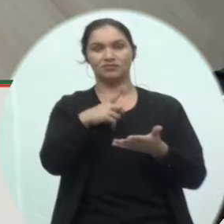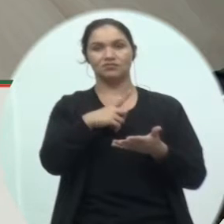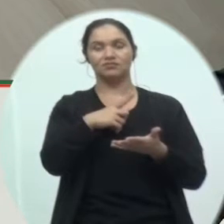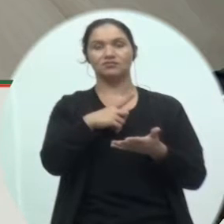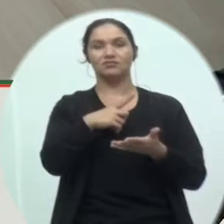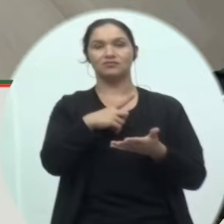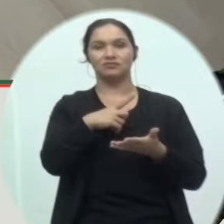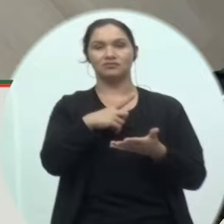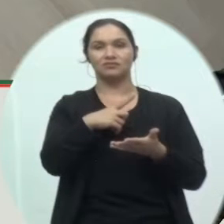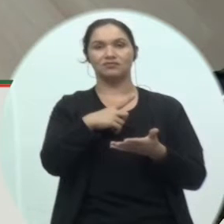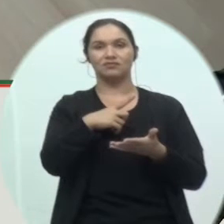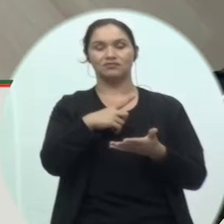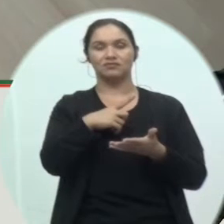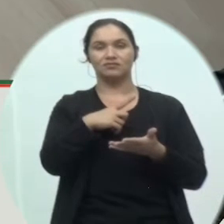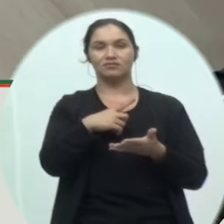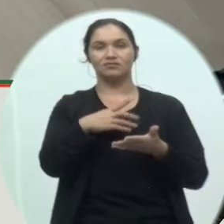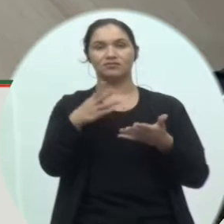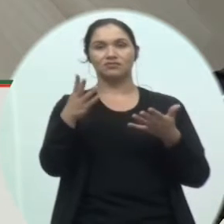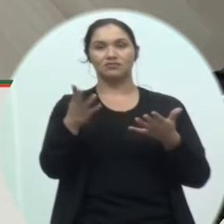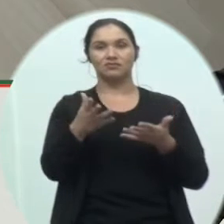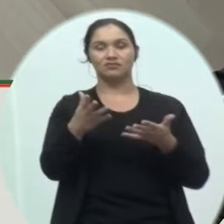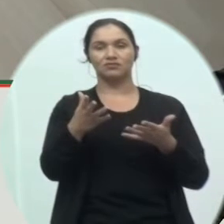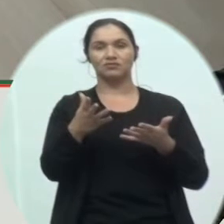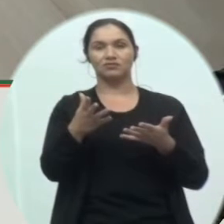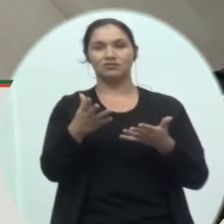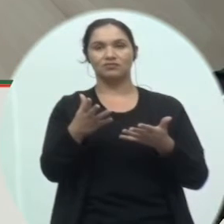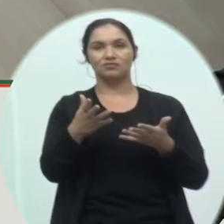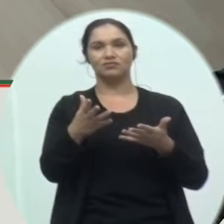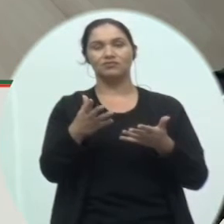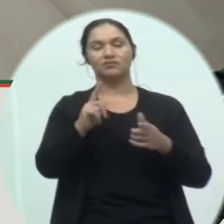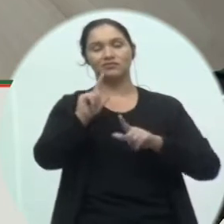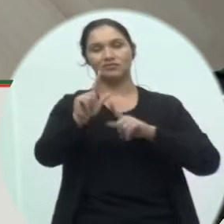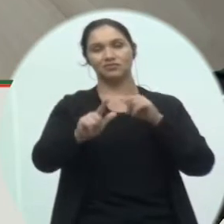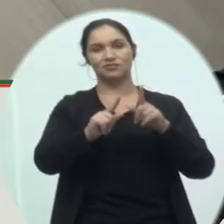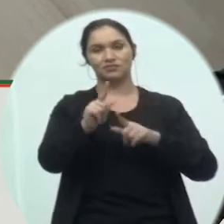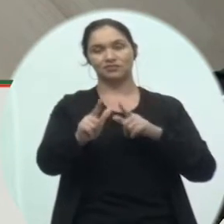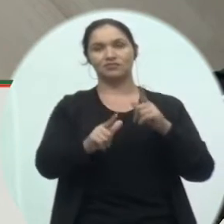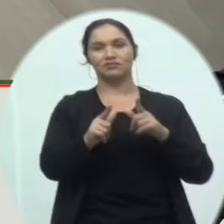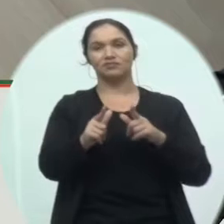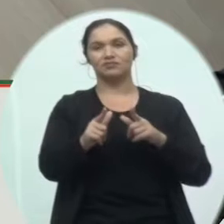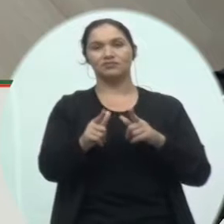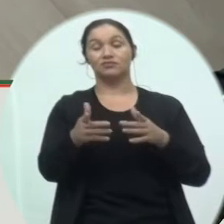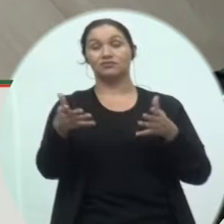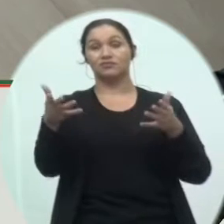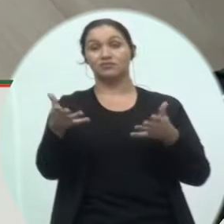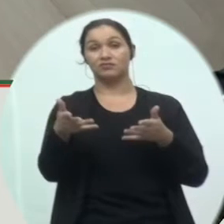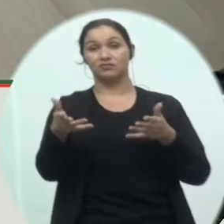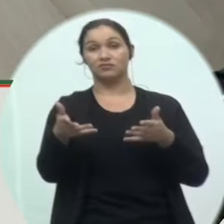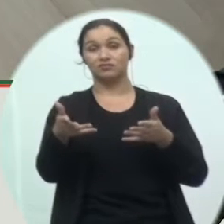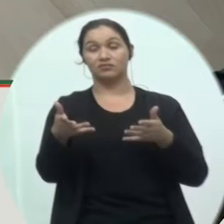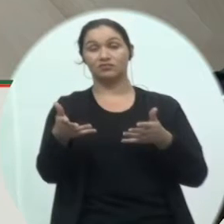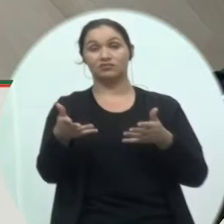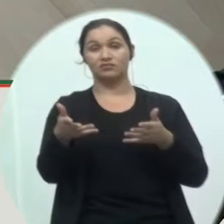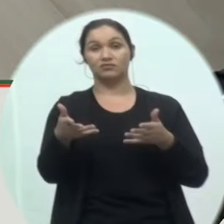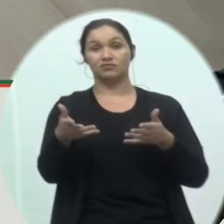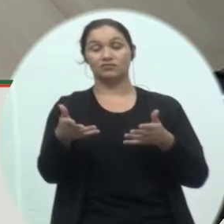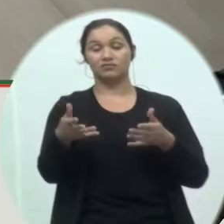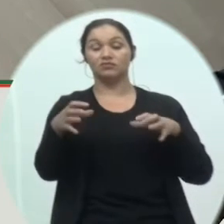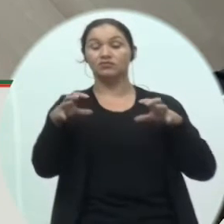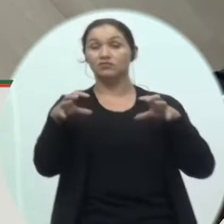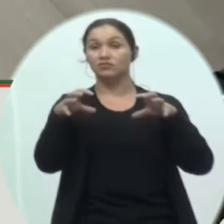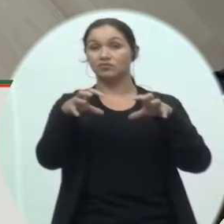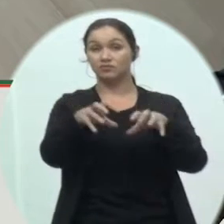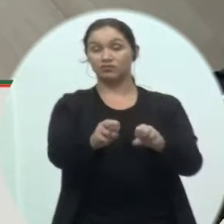ao presbítero Dimas Pereira. Constituída e organizada em igreja, foram eleitos e empossados para os mais altos cargos